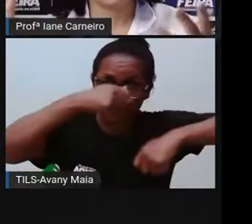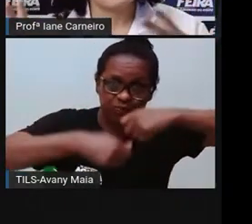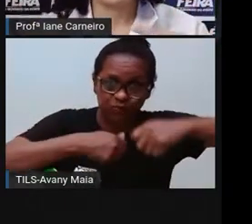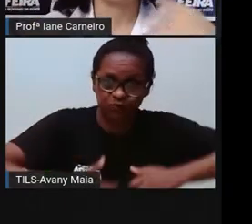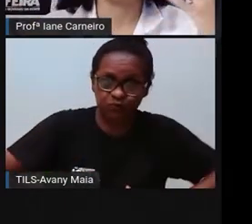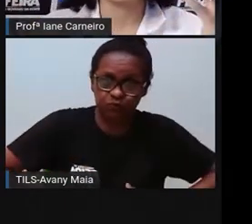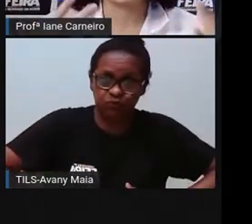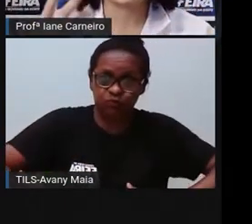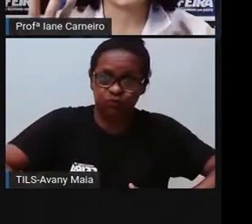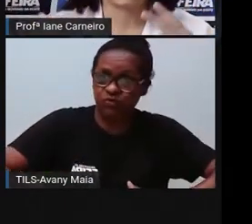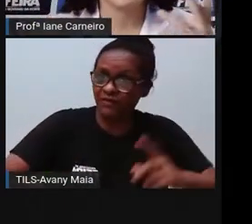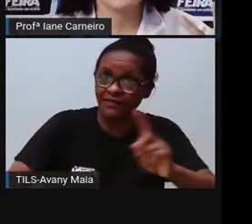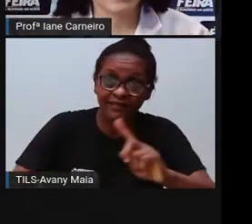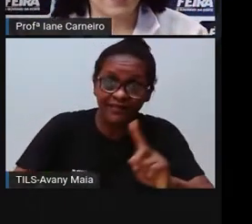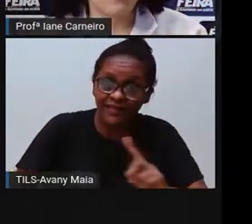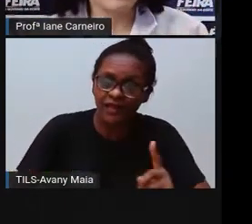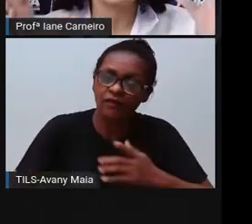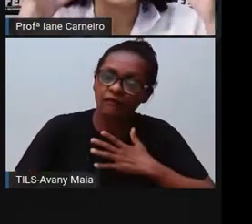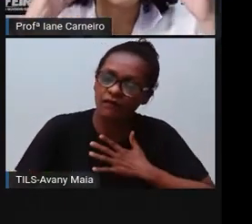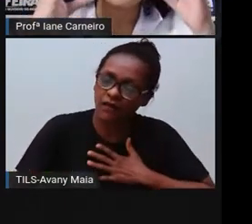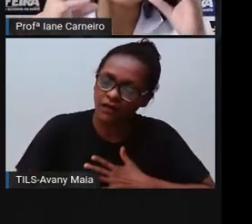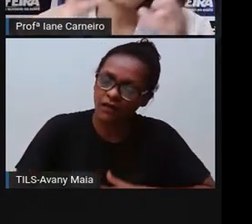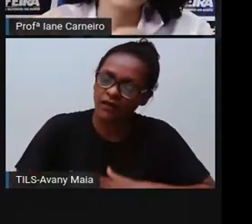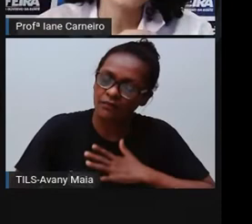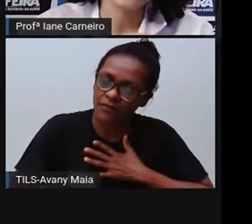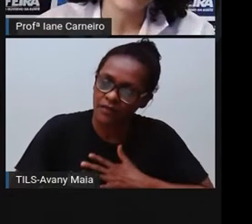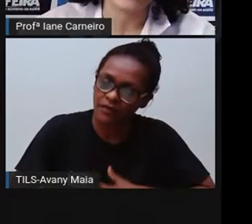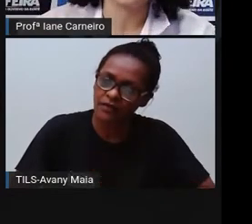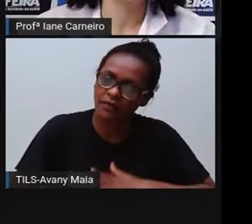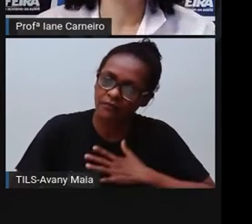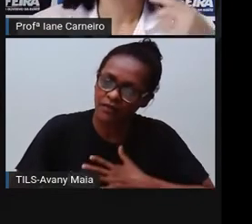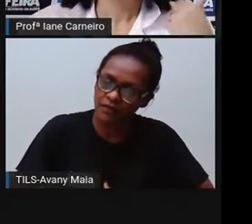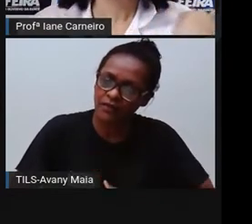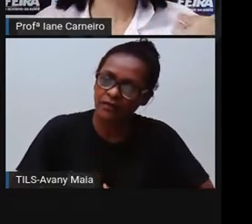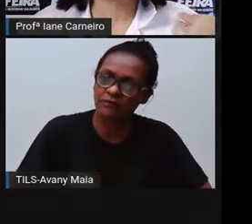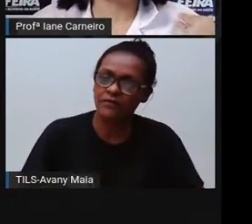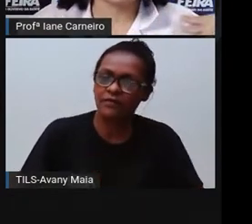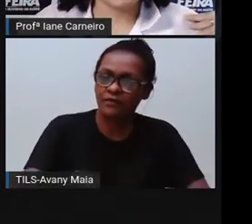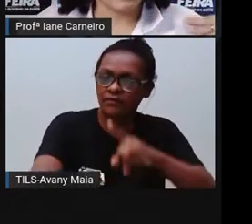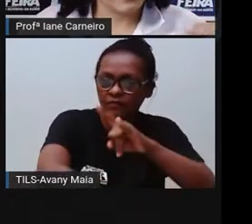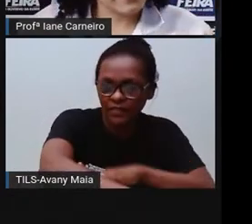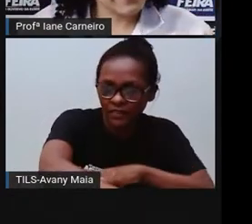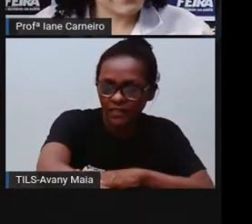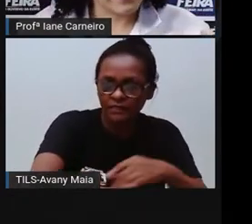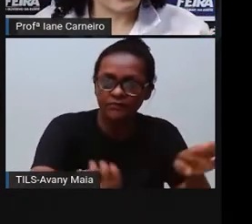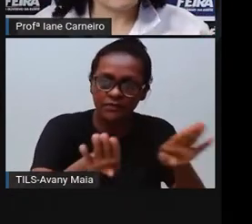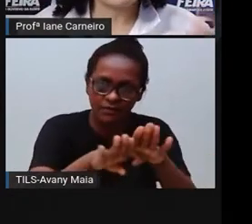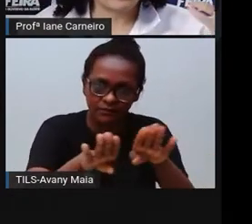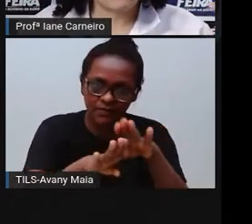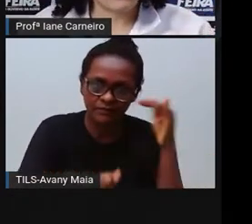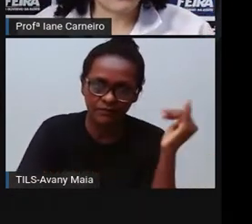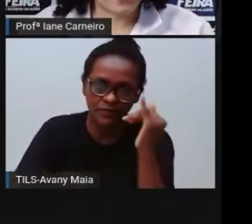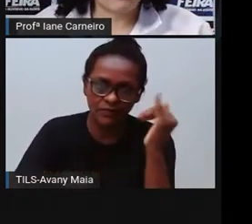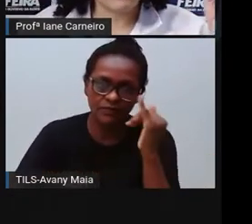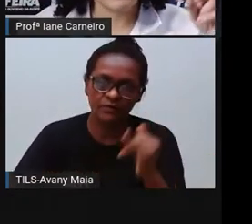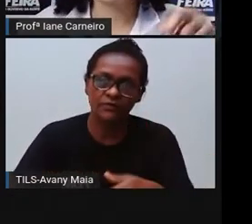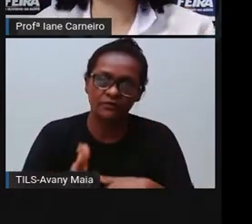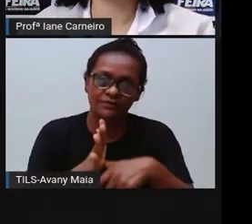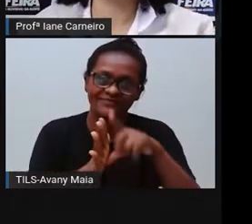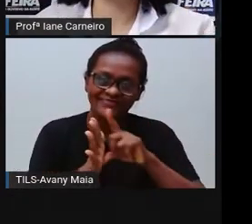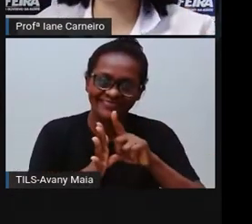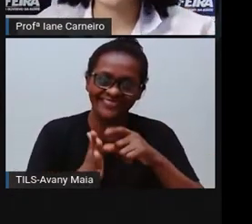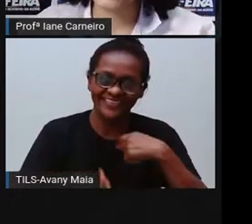vai para o quarto, faz uma brincadeira mais calma até o sono chegar. Quando a Pro era criança, né? Eu acho que a